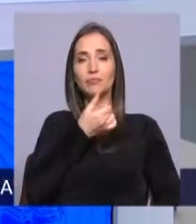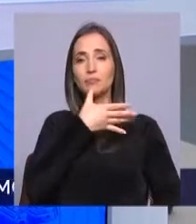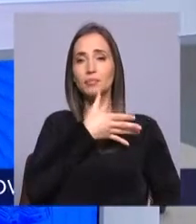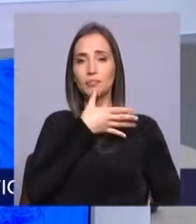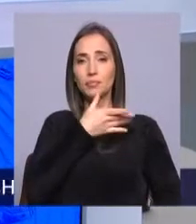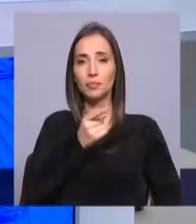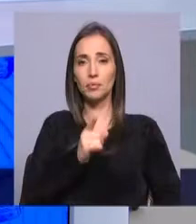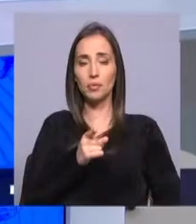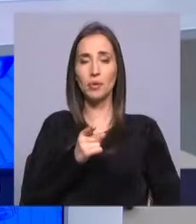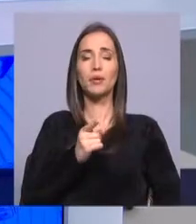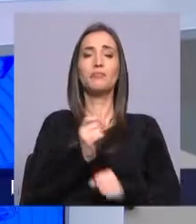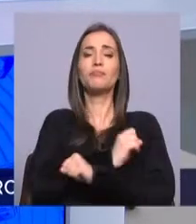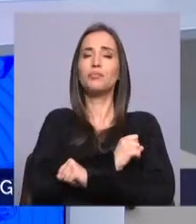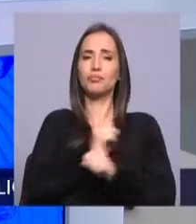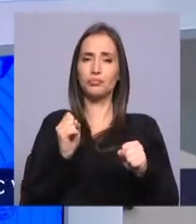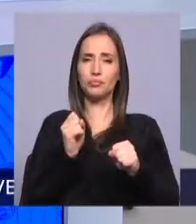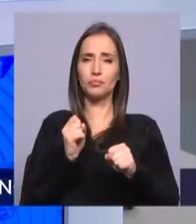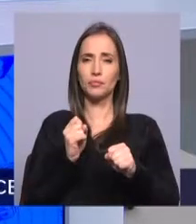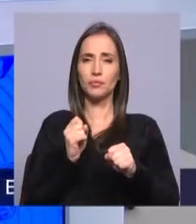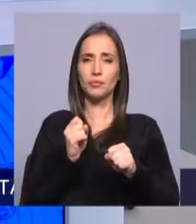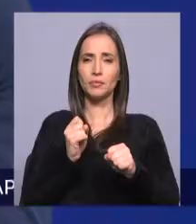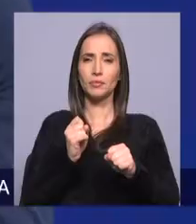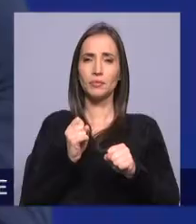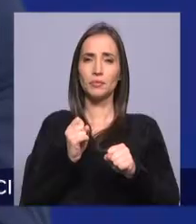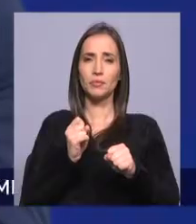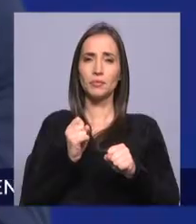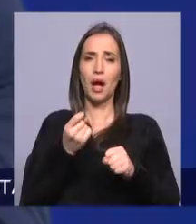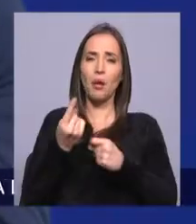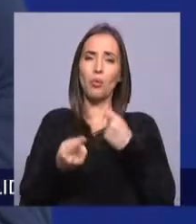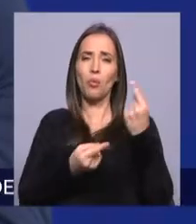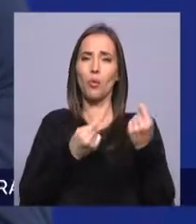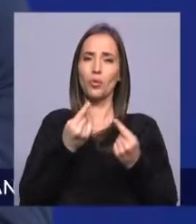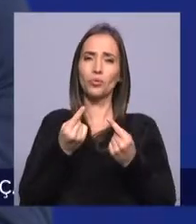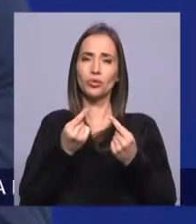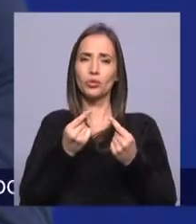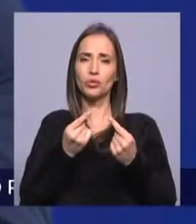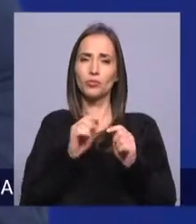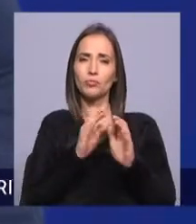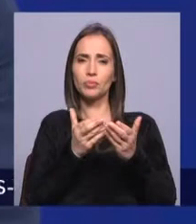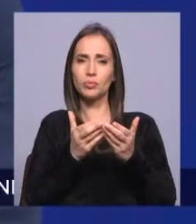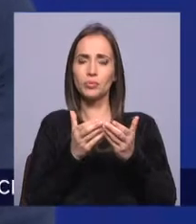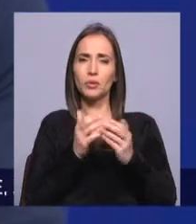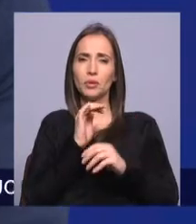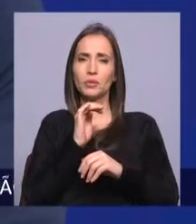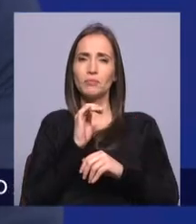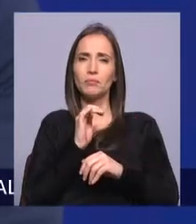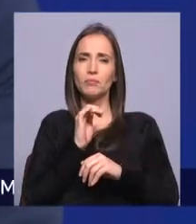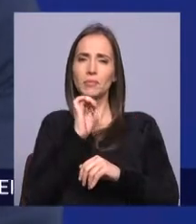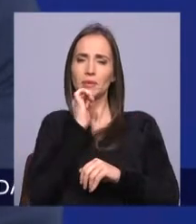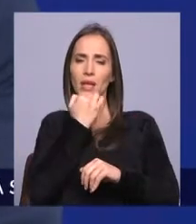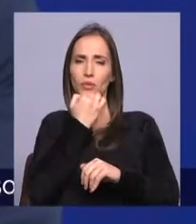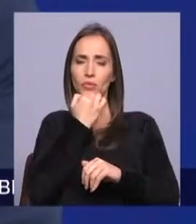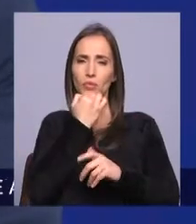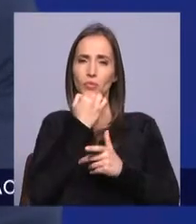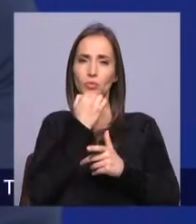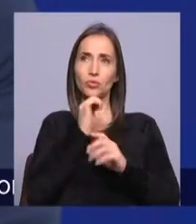são explosões de alguns dos corpos, eu arrisco a dizer, mais misteriosos do universo, a par dos próprios buracos negros. Vamos